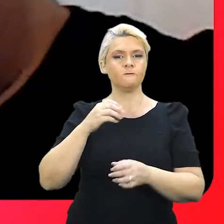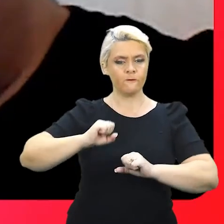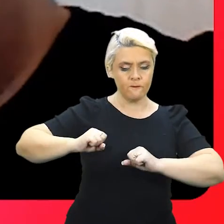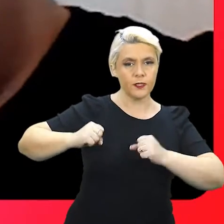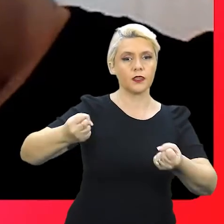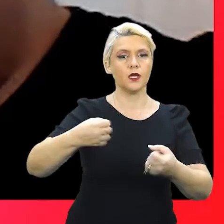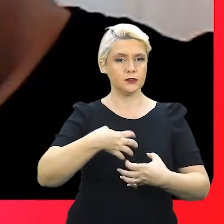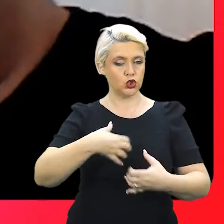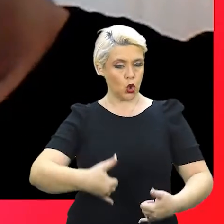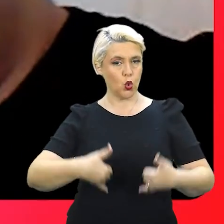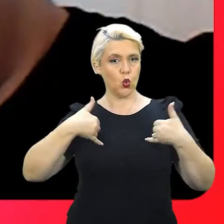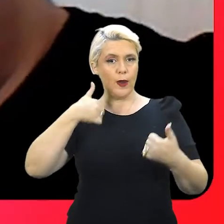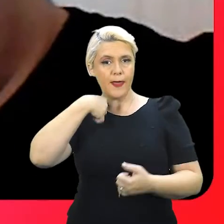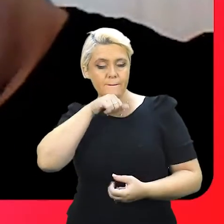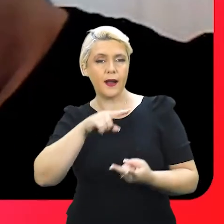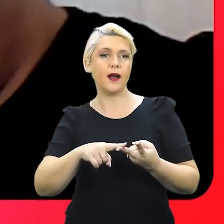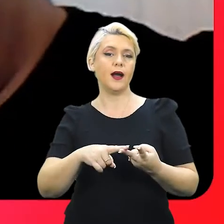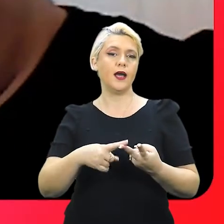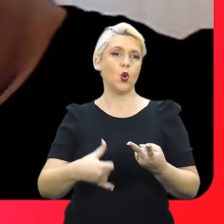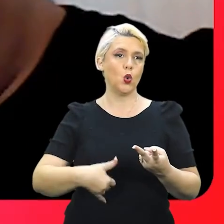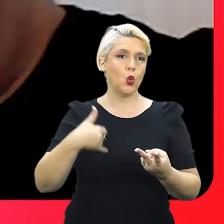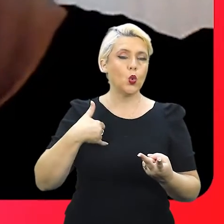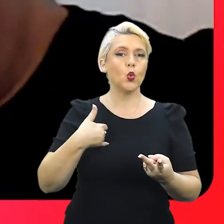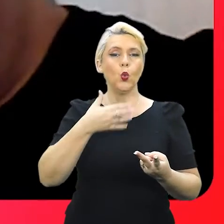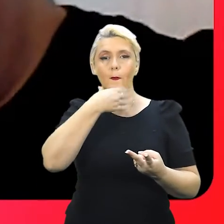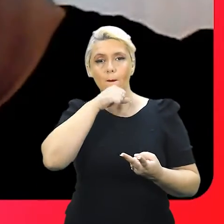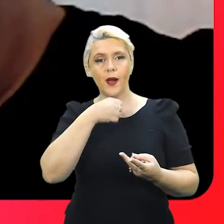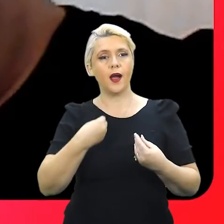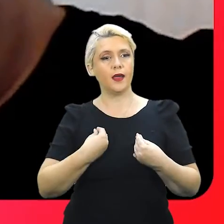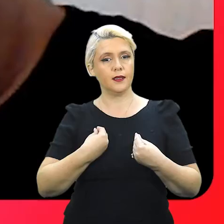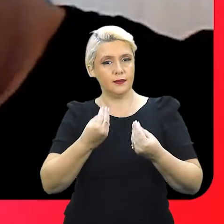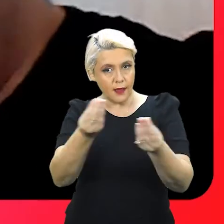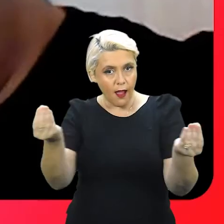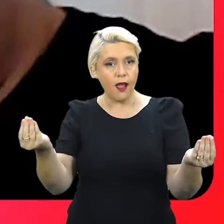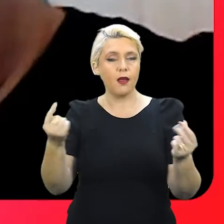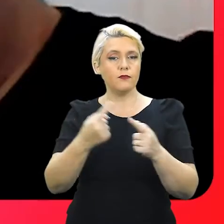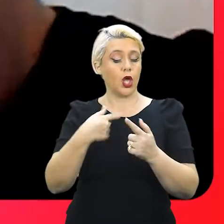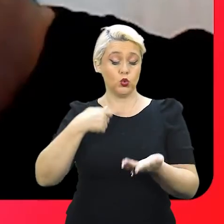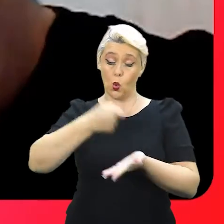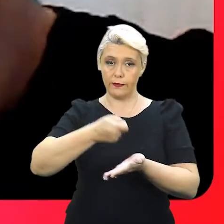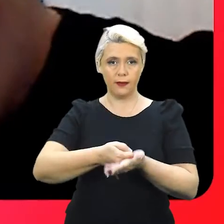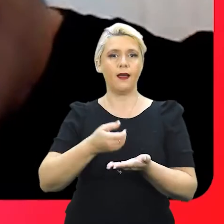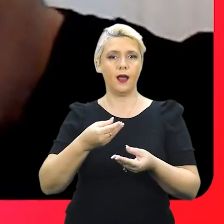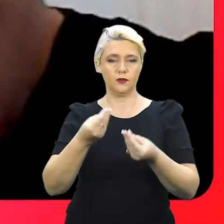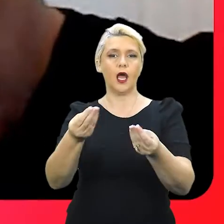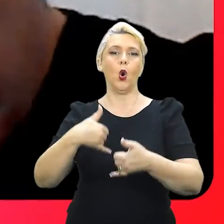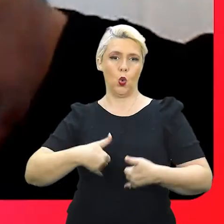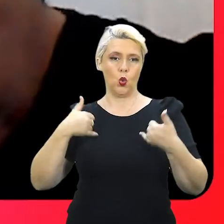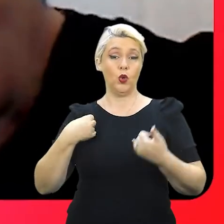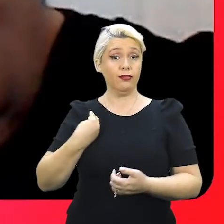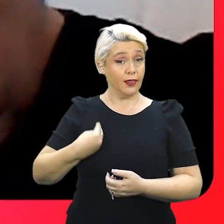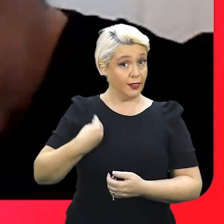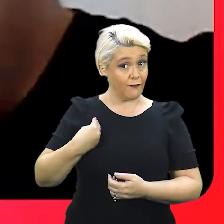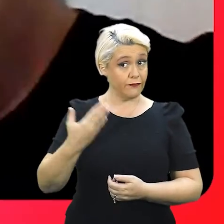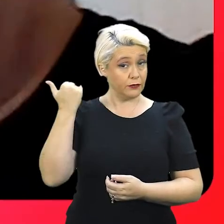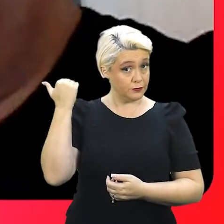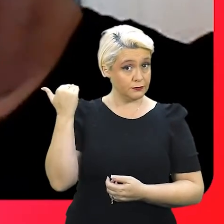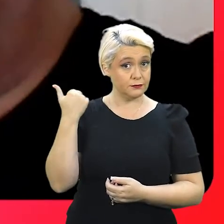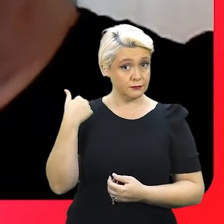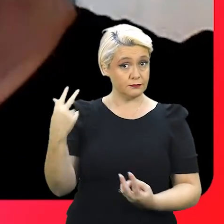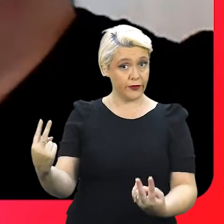e orgulhar a mamãe, orgulhar meu pai, que era a minha obrigação. E eles vivos